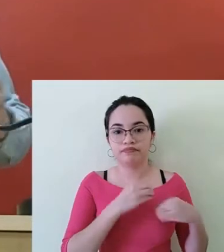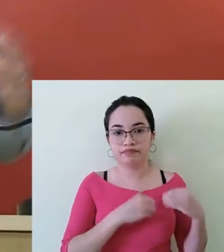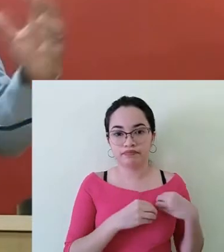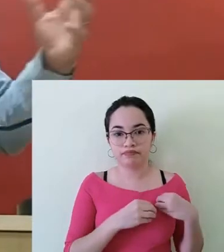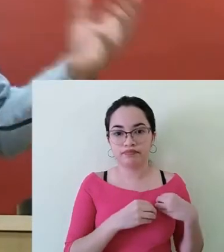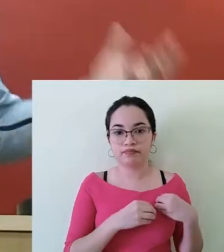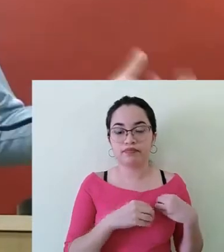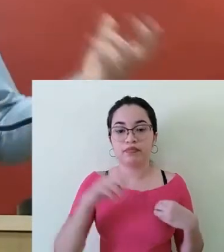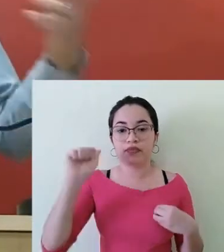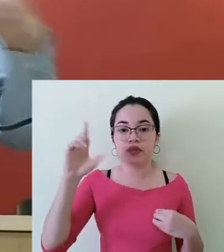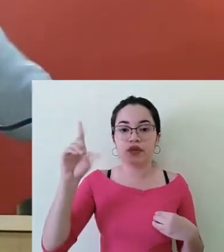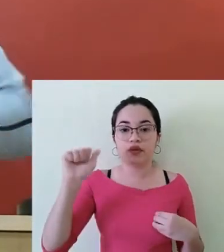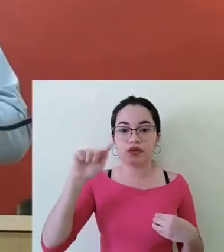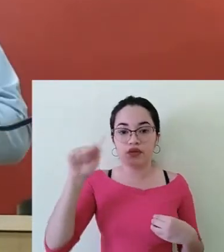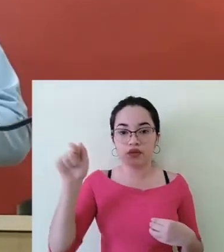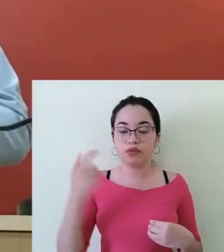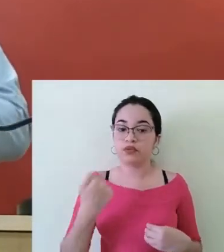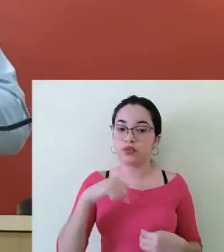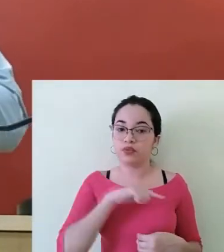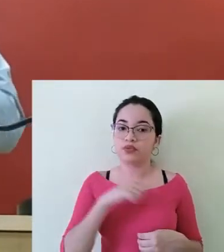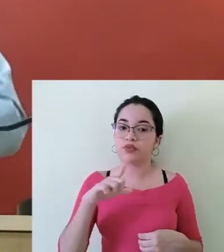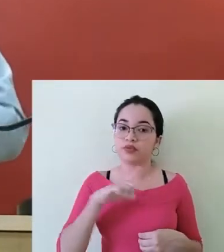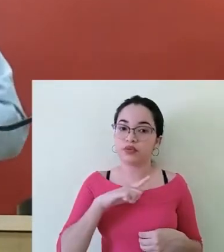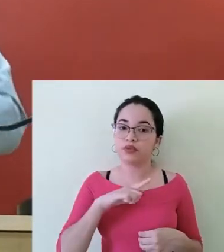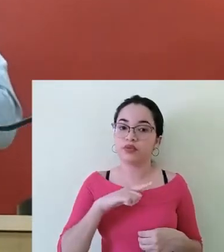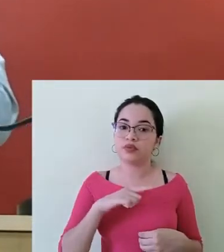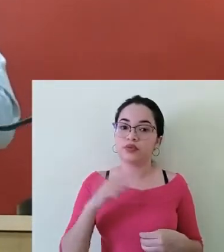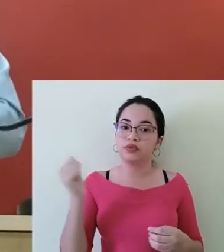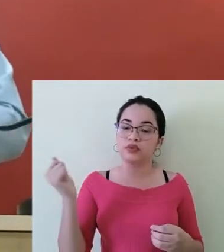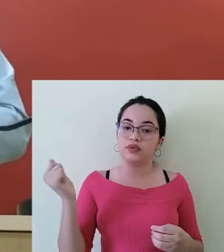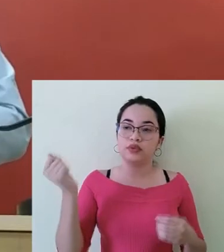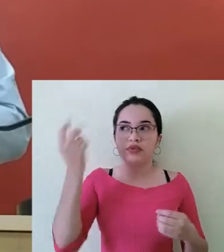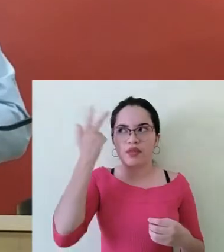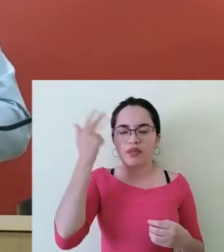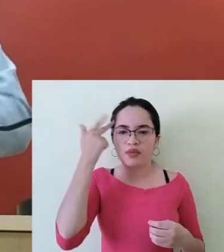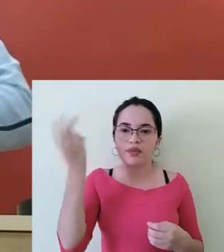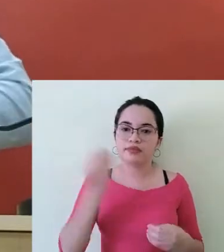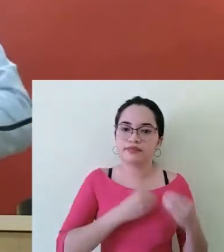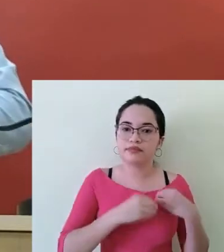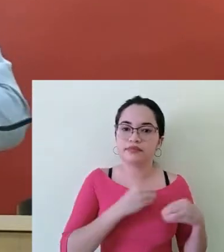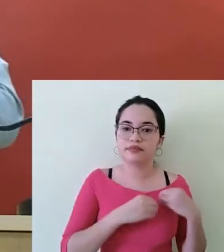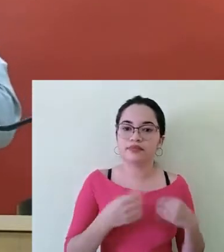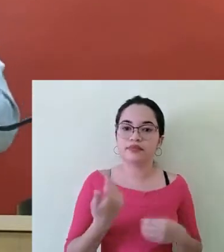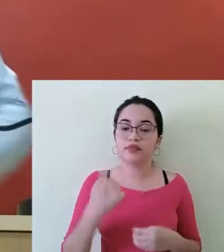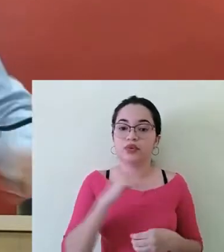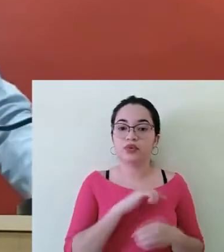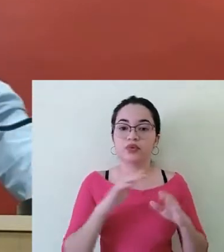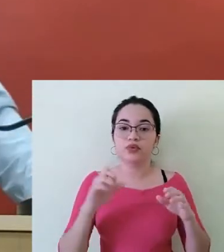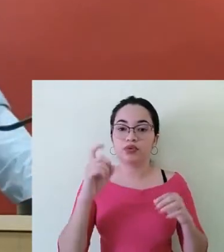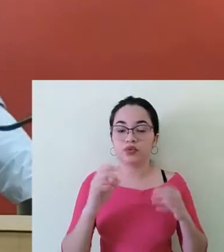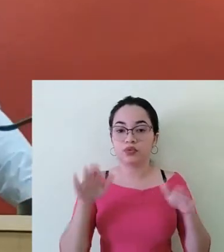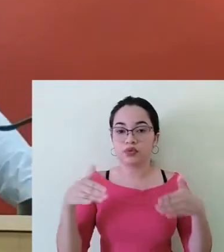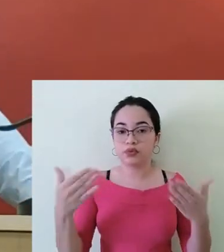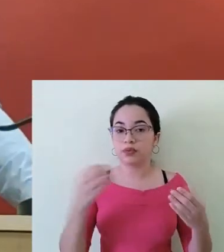Em Adão, nós recebemos essa natureza pecaminosa, corrompida, e nós nos tornamos,